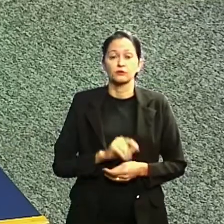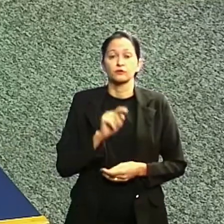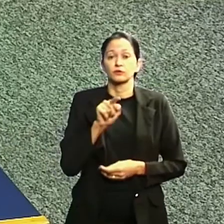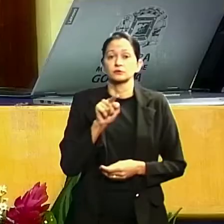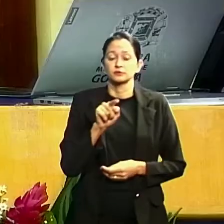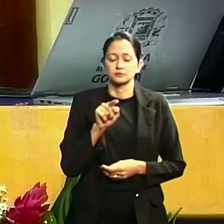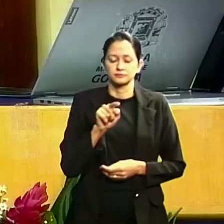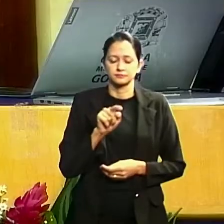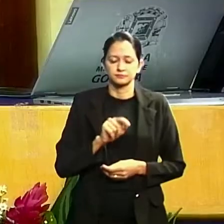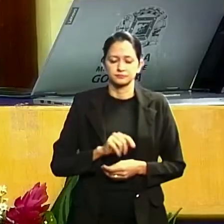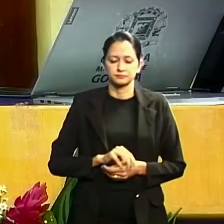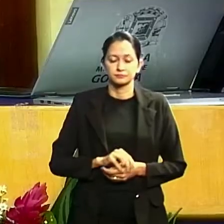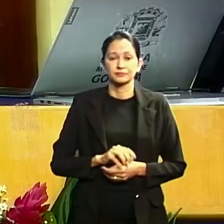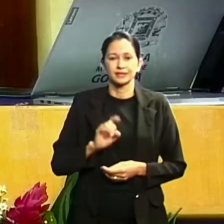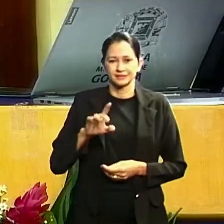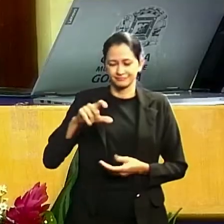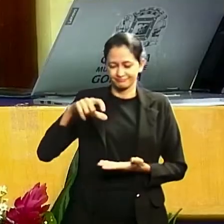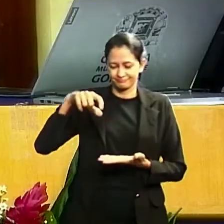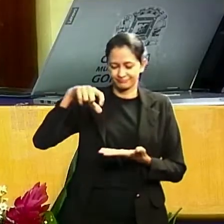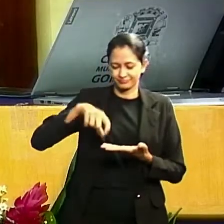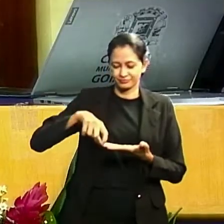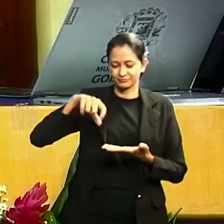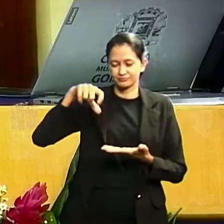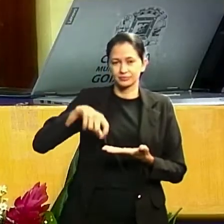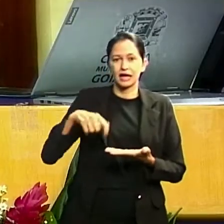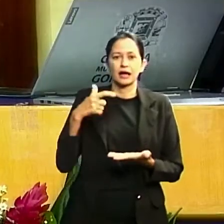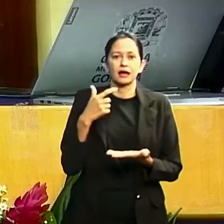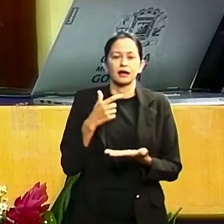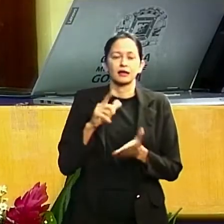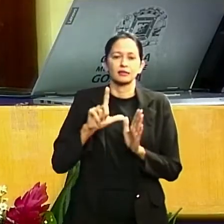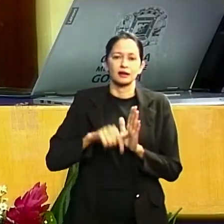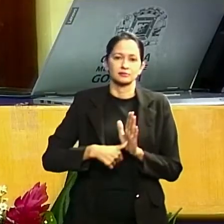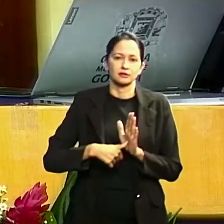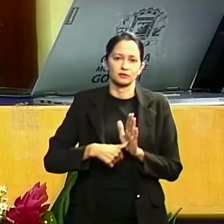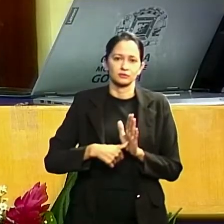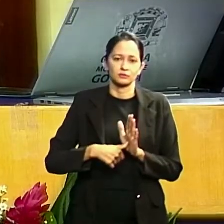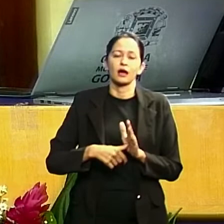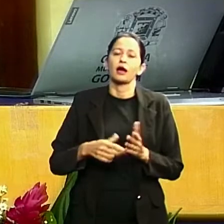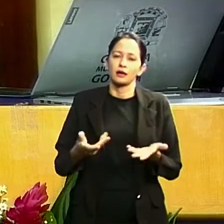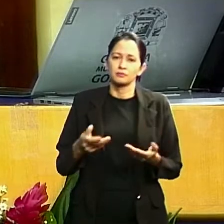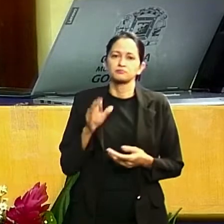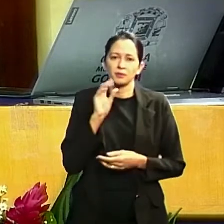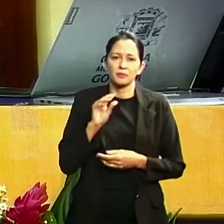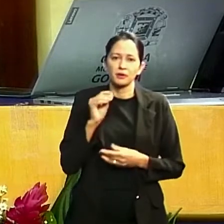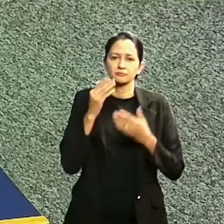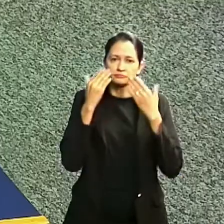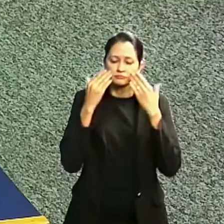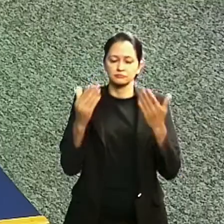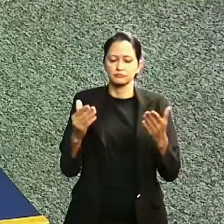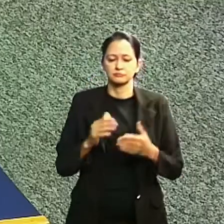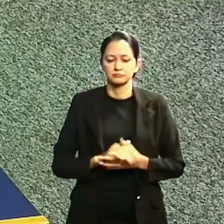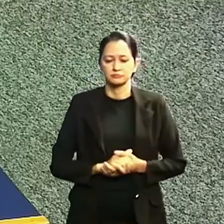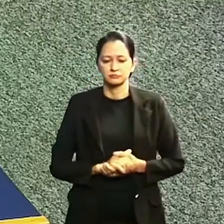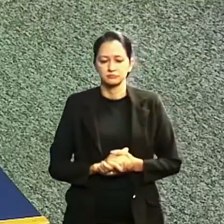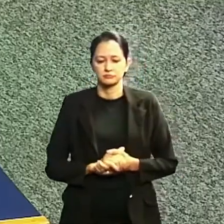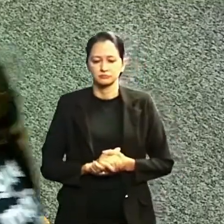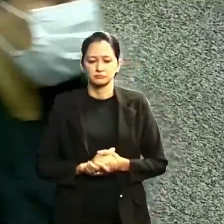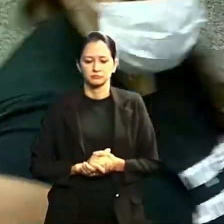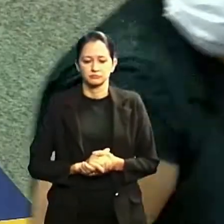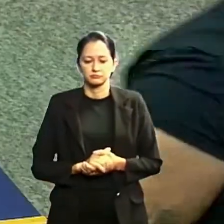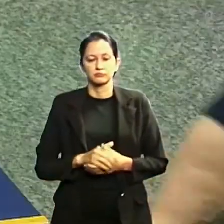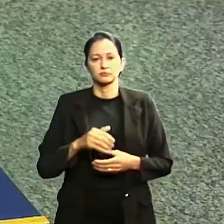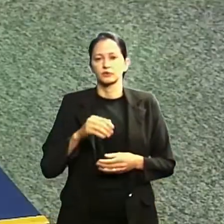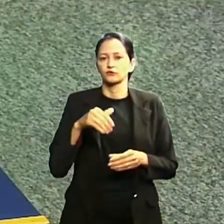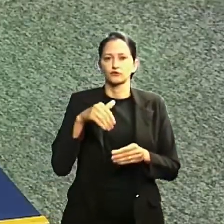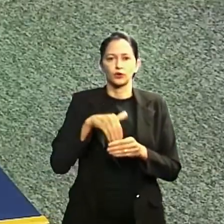você, Vossa Excelência, colocou o cartão depois da votação, então o seu voto tem que ser oral, por favor. É sim ou não?